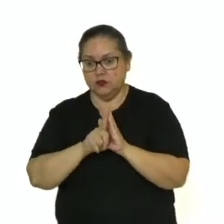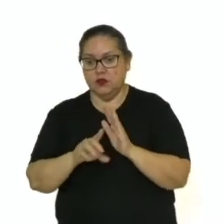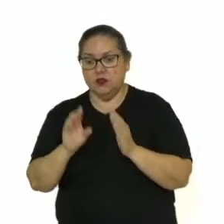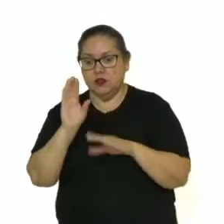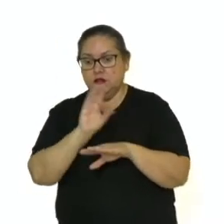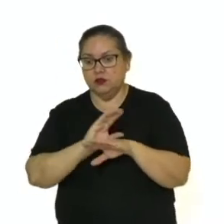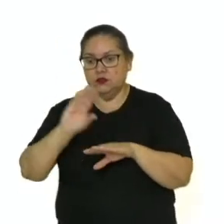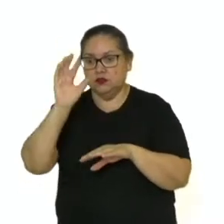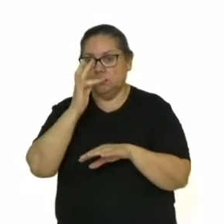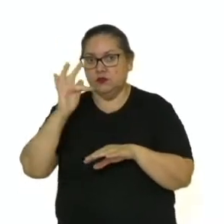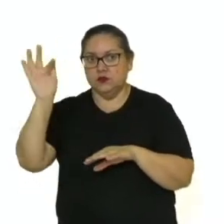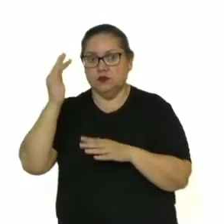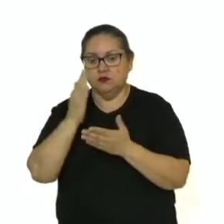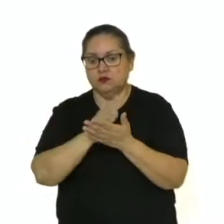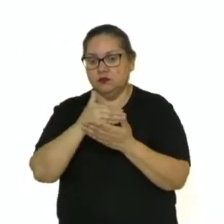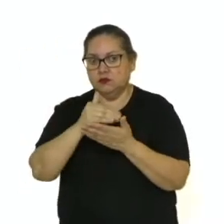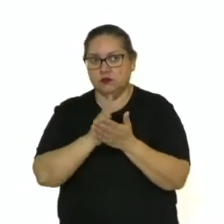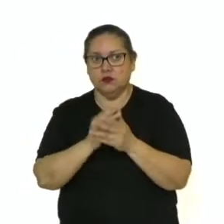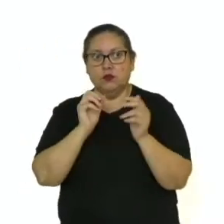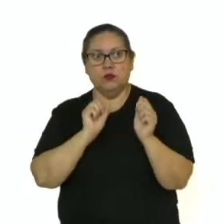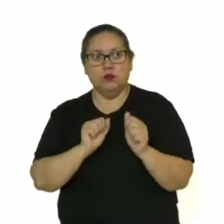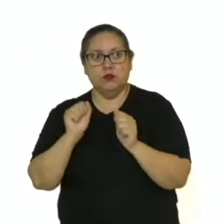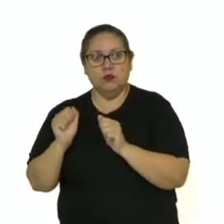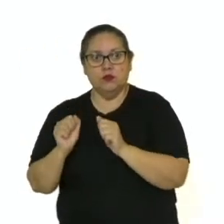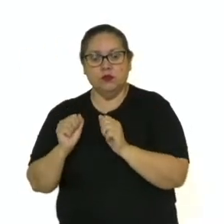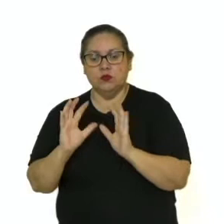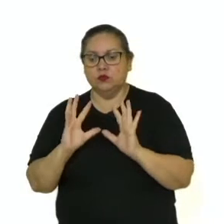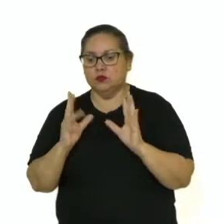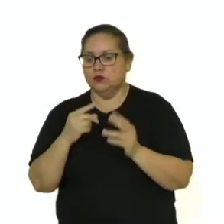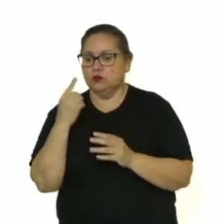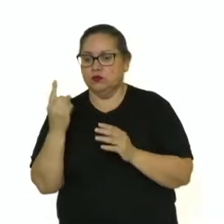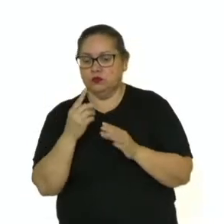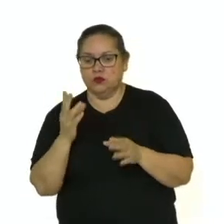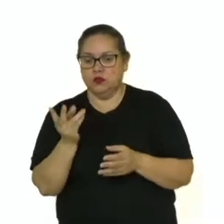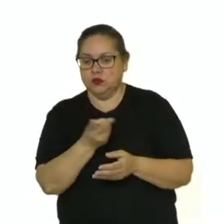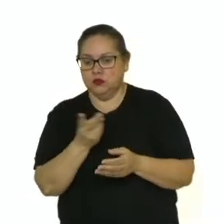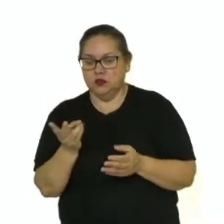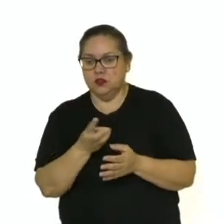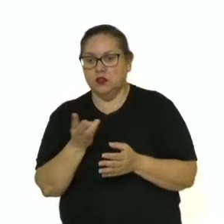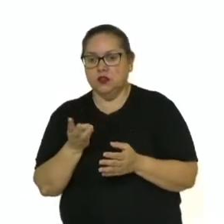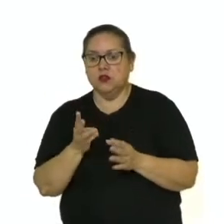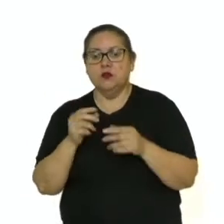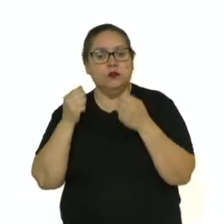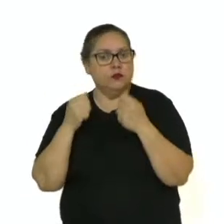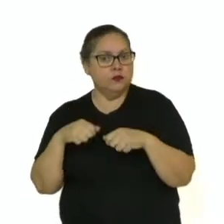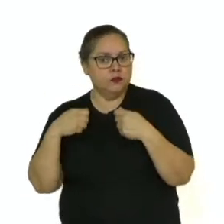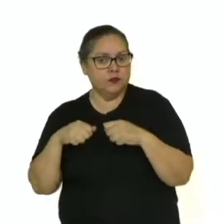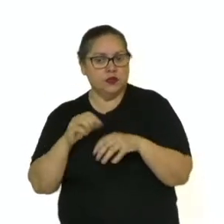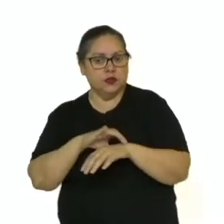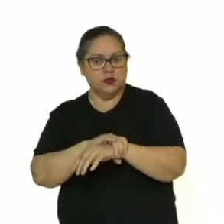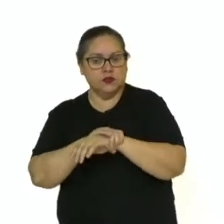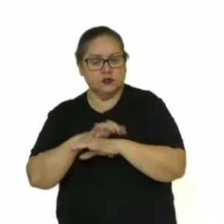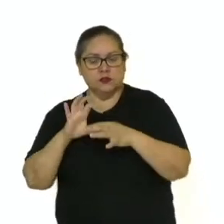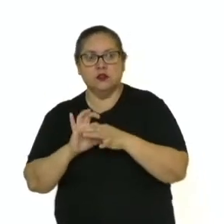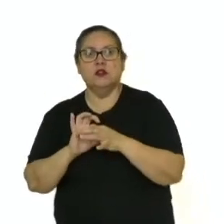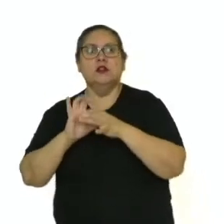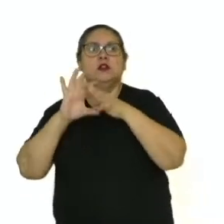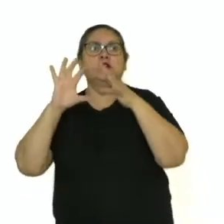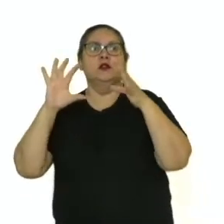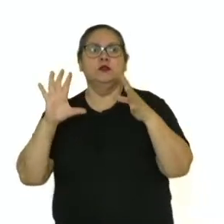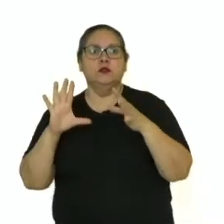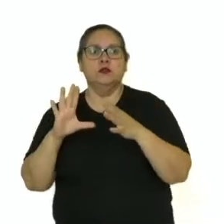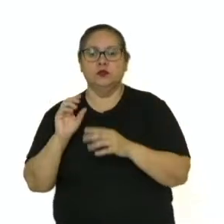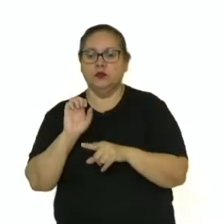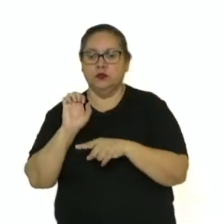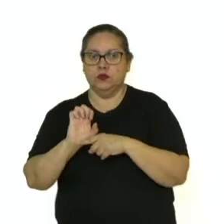Constituição. A divisão entre os poderes, autônomos entre si, é a condição necessária para garantir a liberdade de